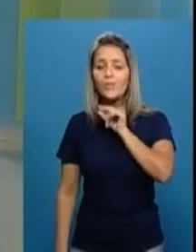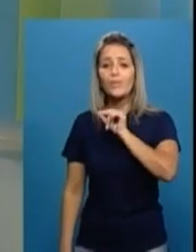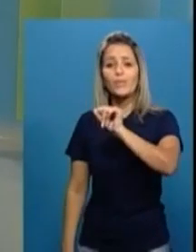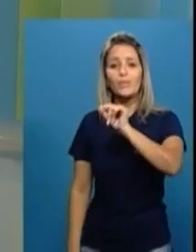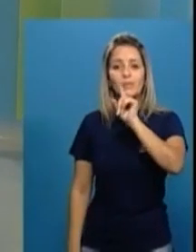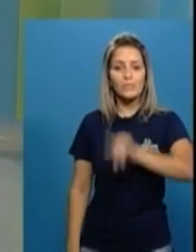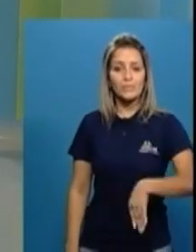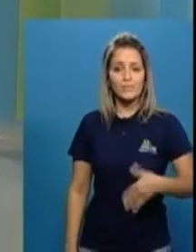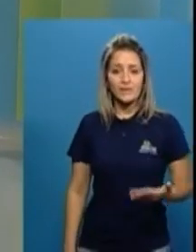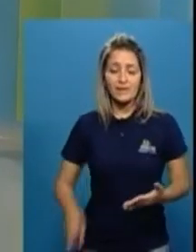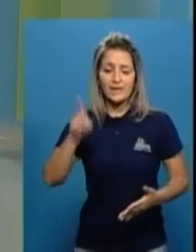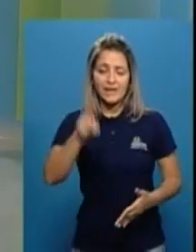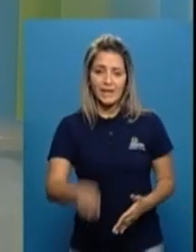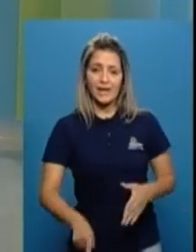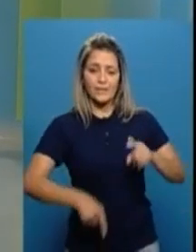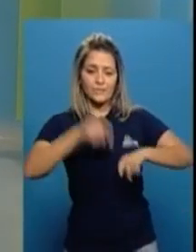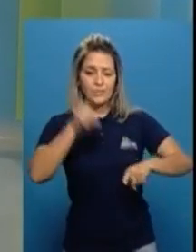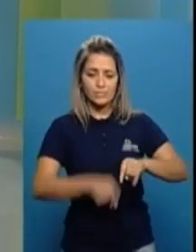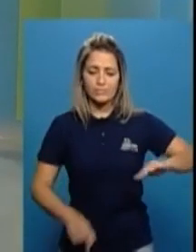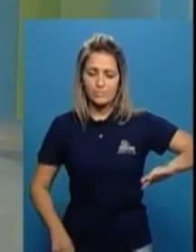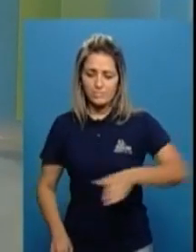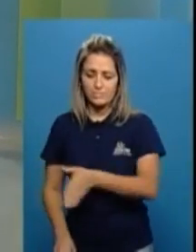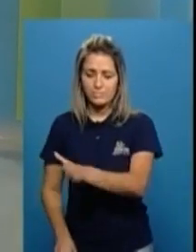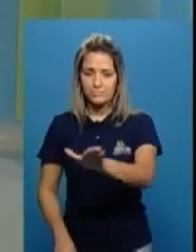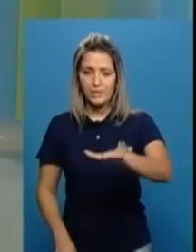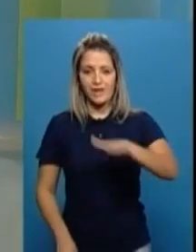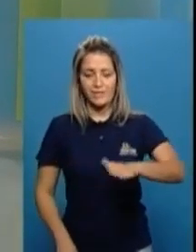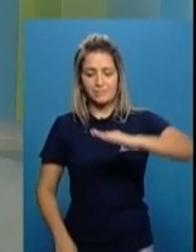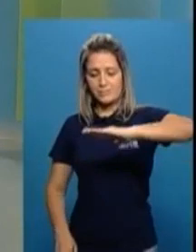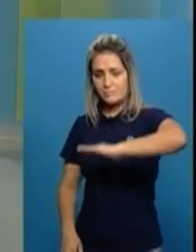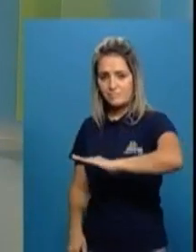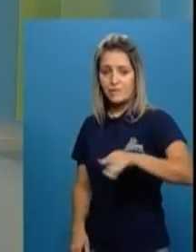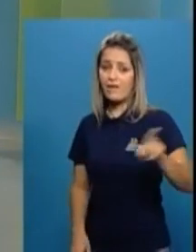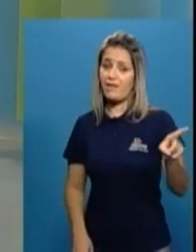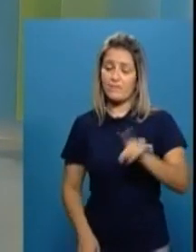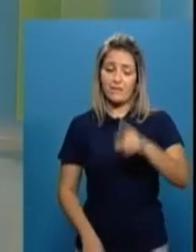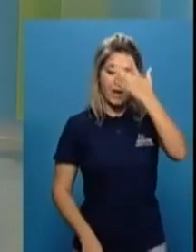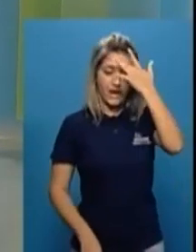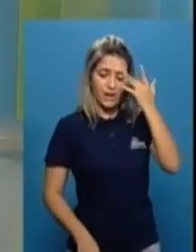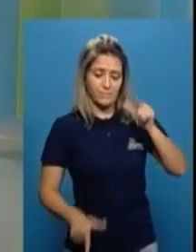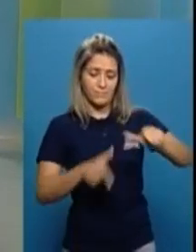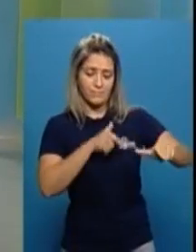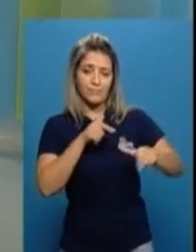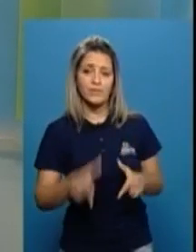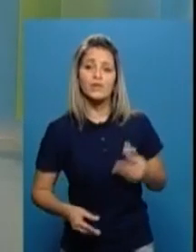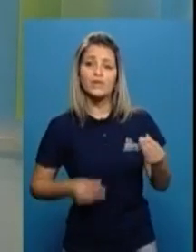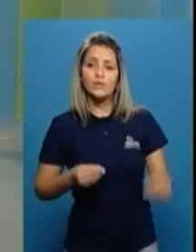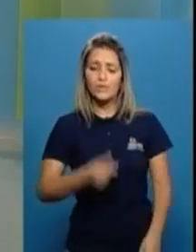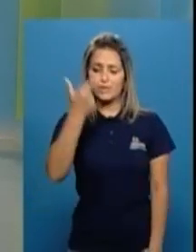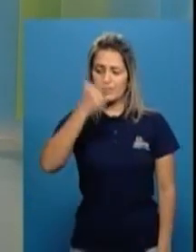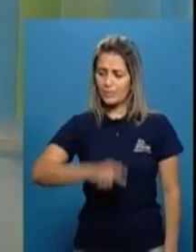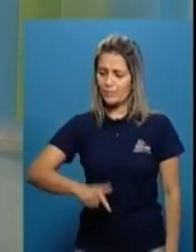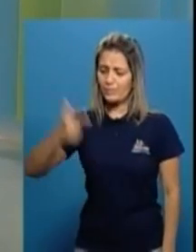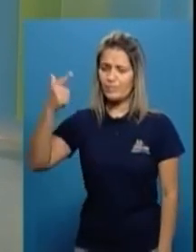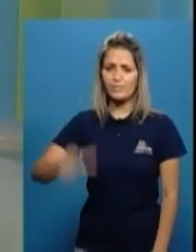uma delas é que não há movimentação do produto. E a mão de obra especializada não tendo aí tantas tarefas